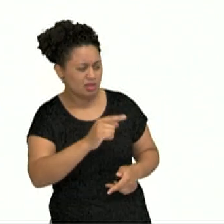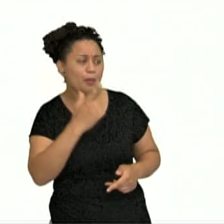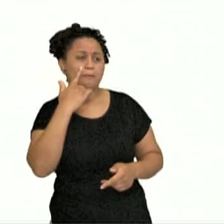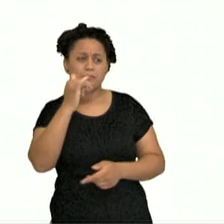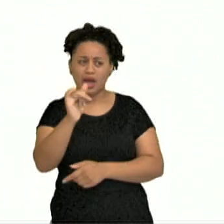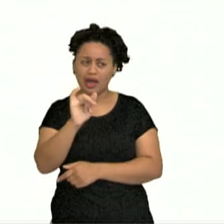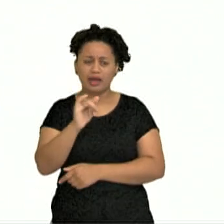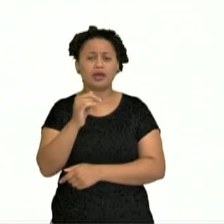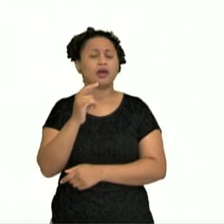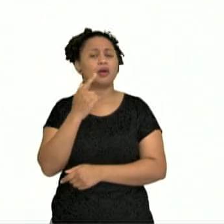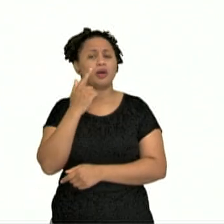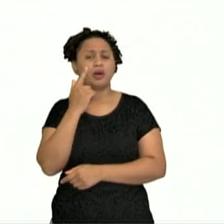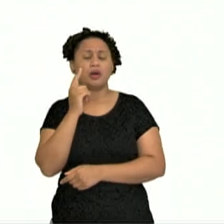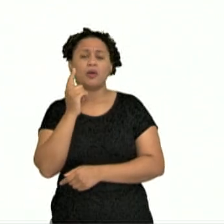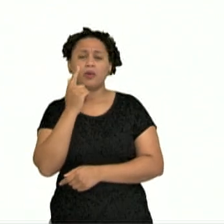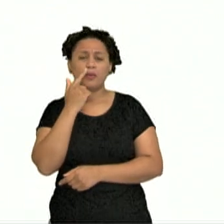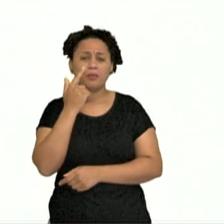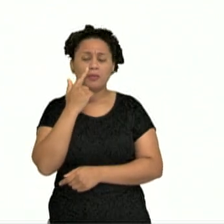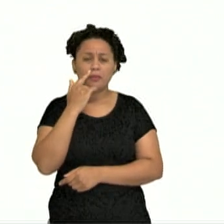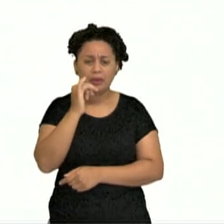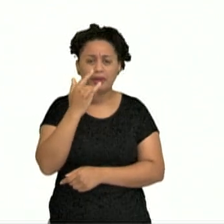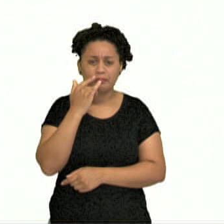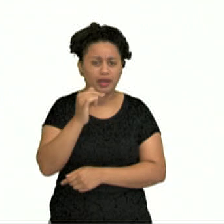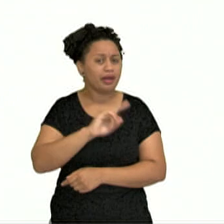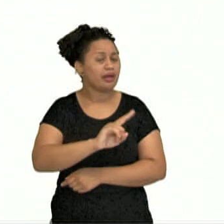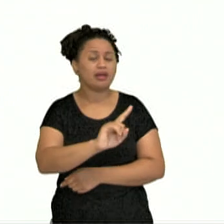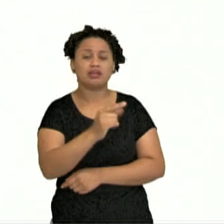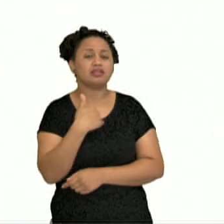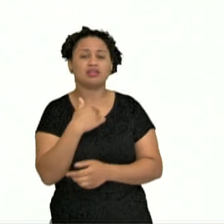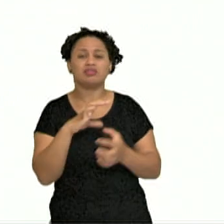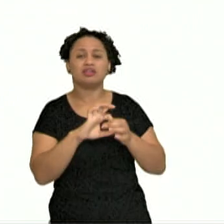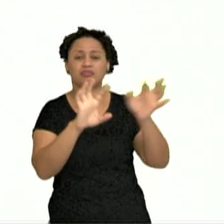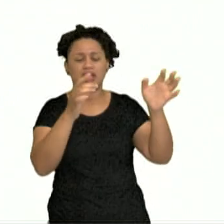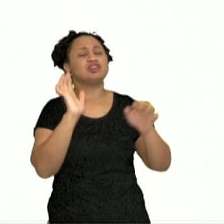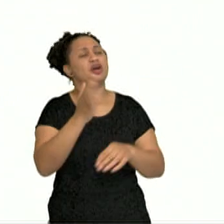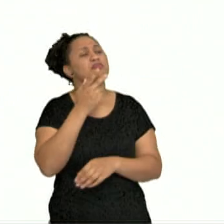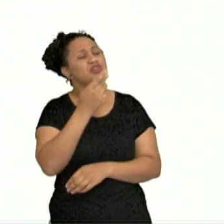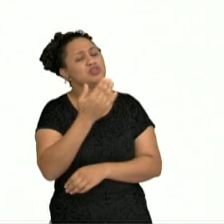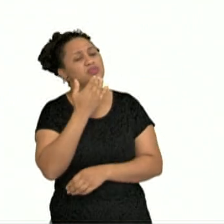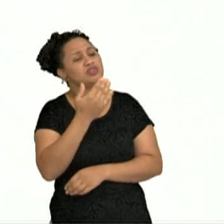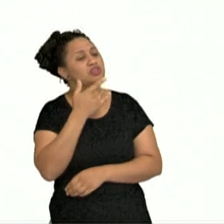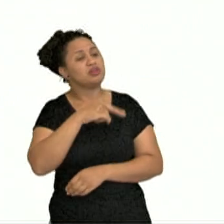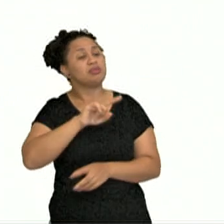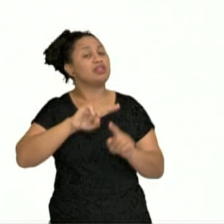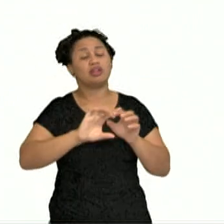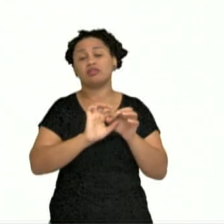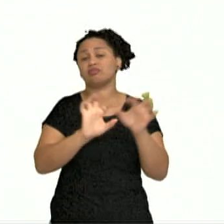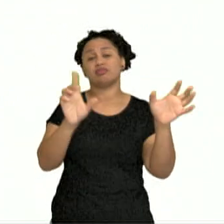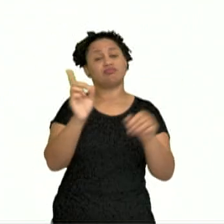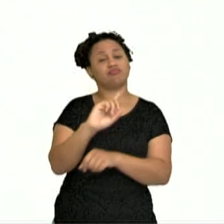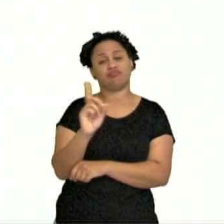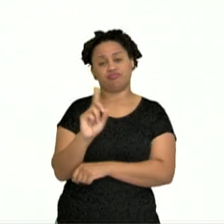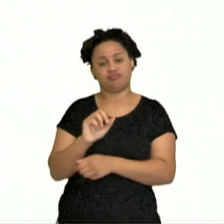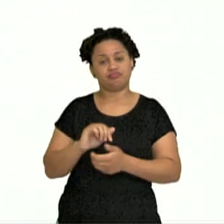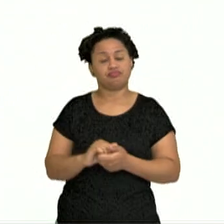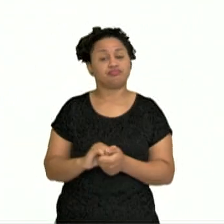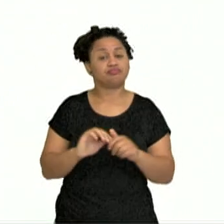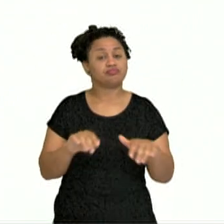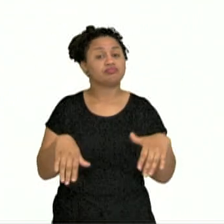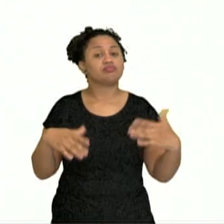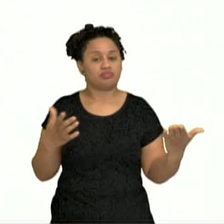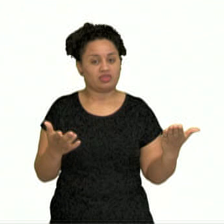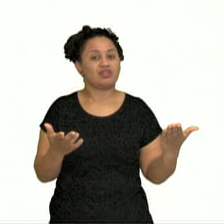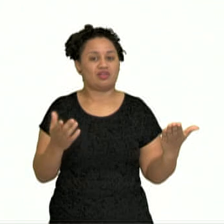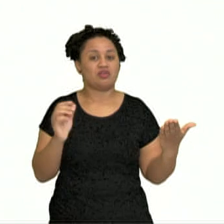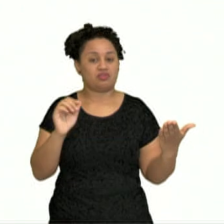não deixa. Já pedi muitas vezes e ele não deixa. Então, pessoal, vocês